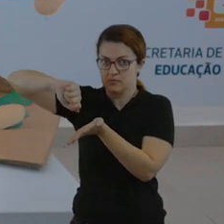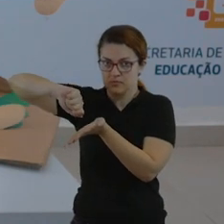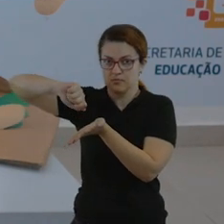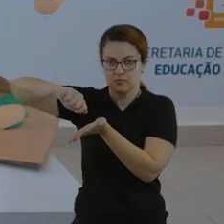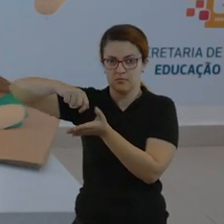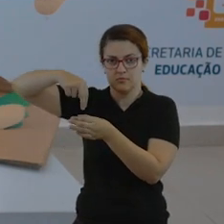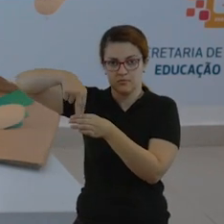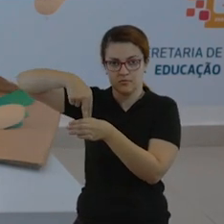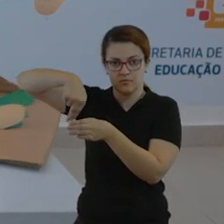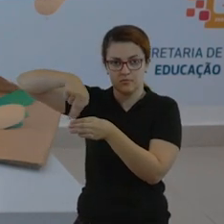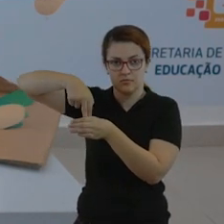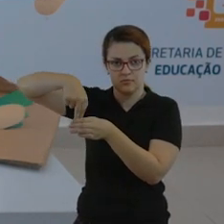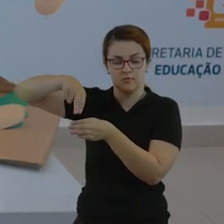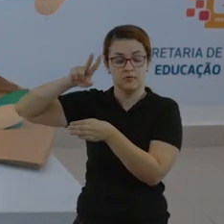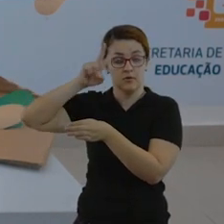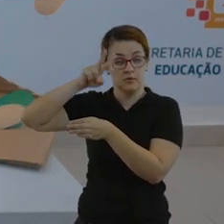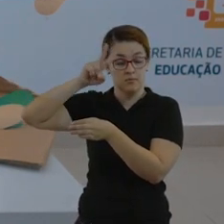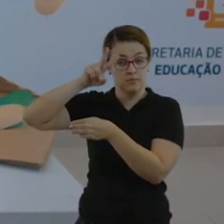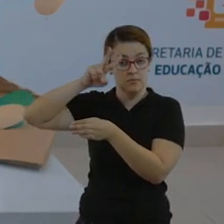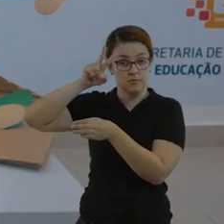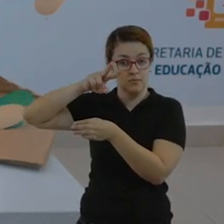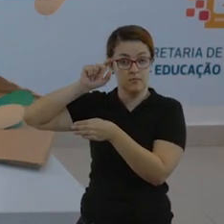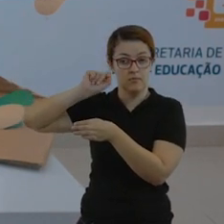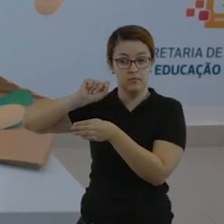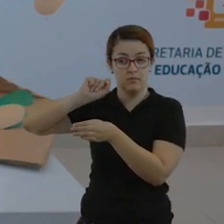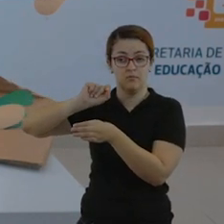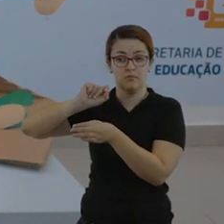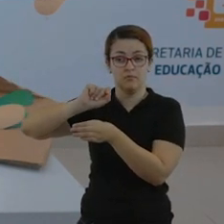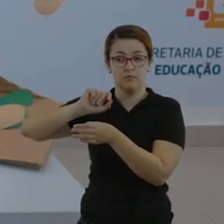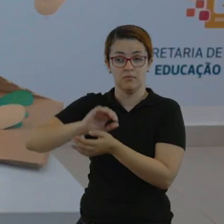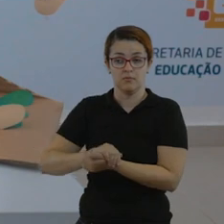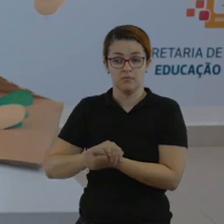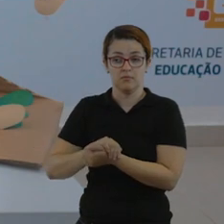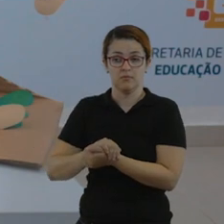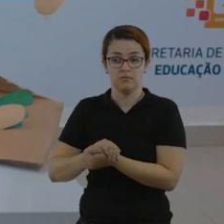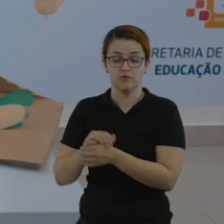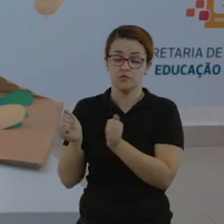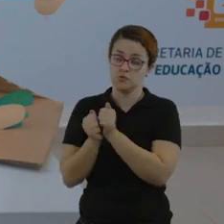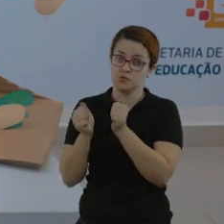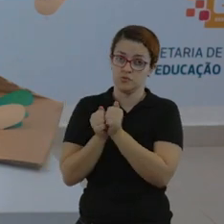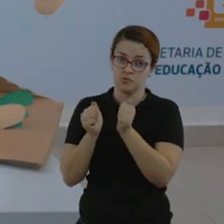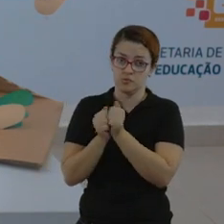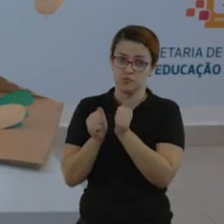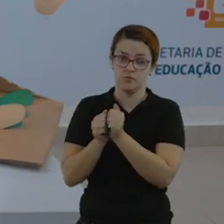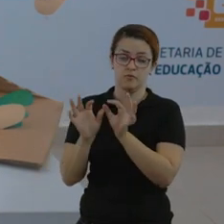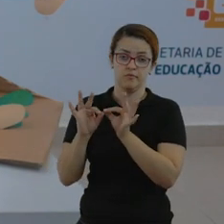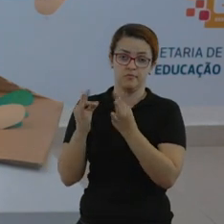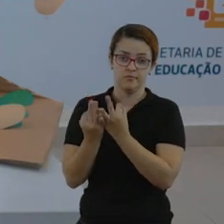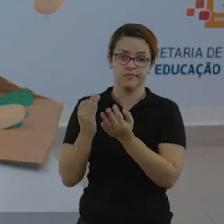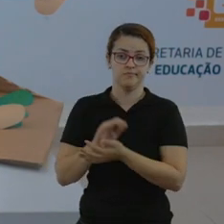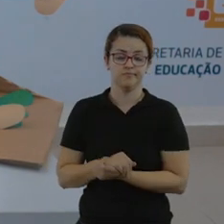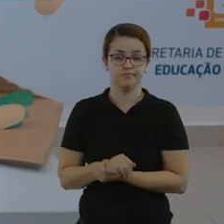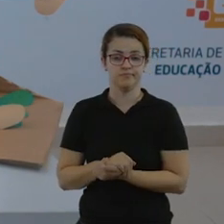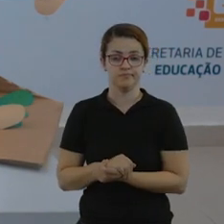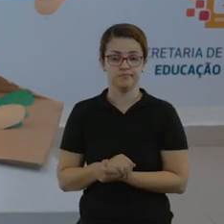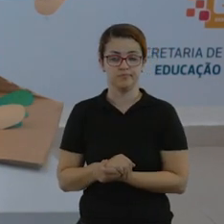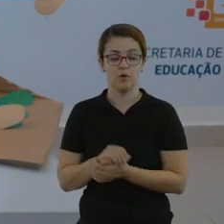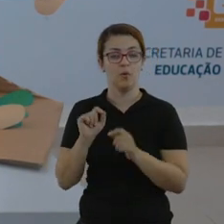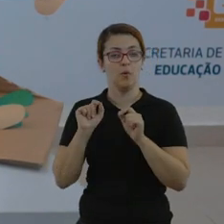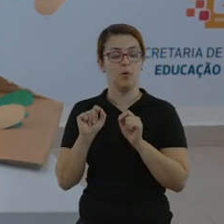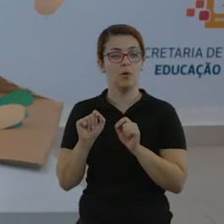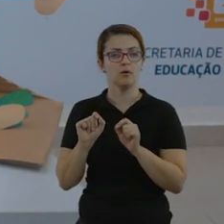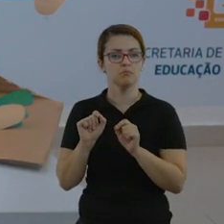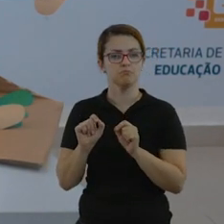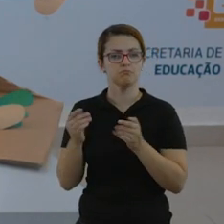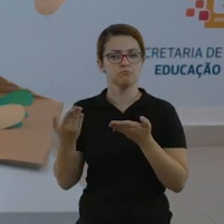bom lembrar que tinta a gente tem que usar com a supervisão dos nossos pais, certo? Eu trouxe aqui hoje, para